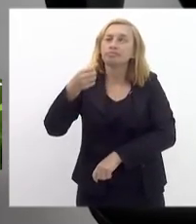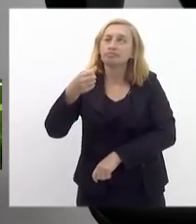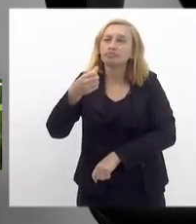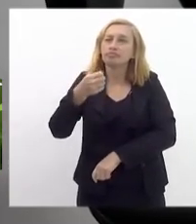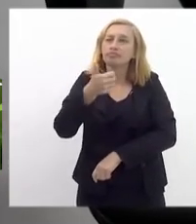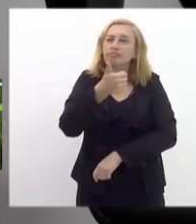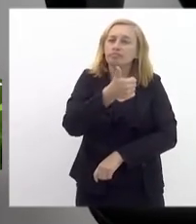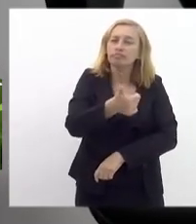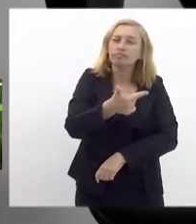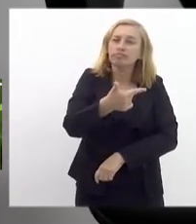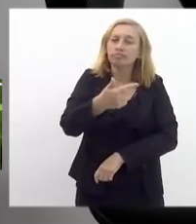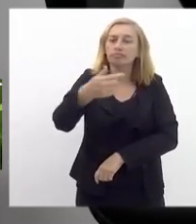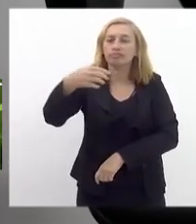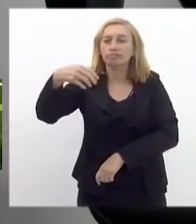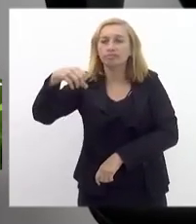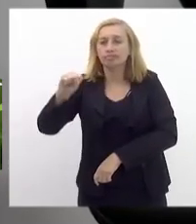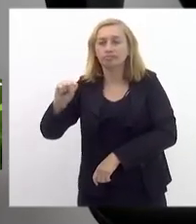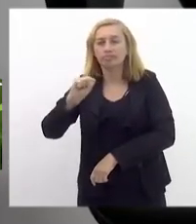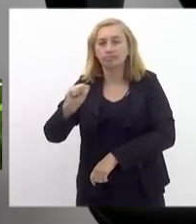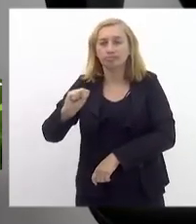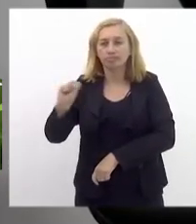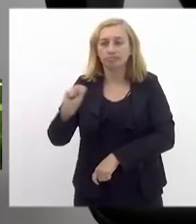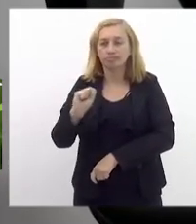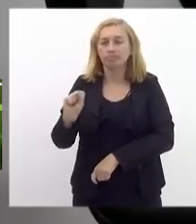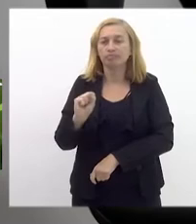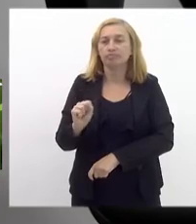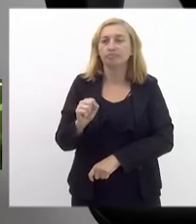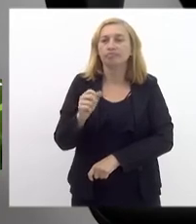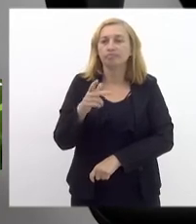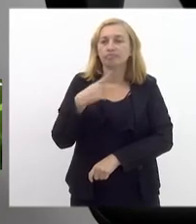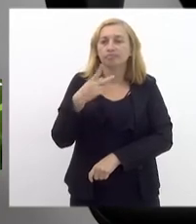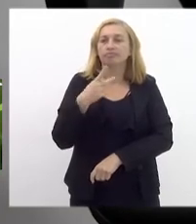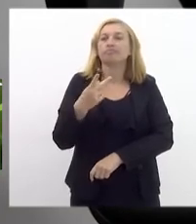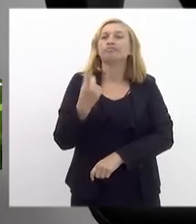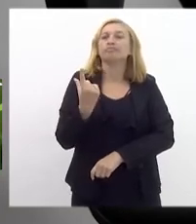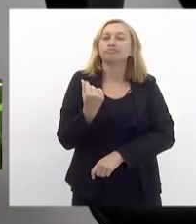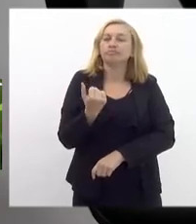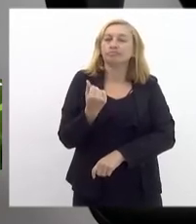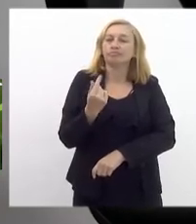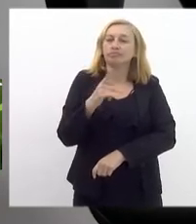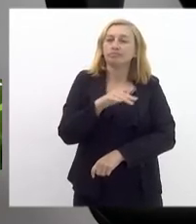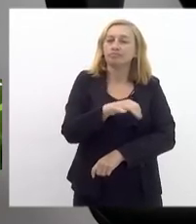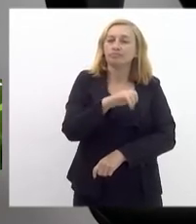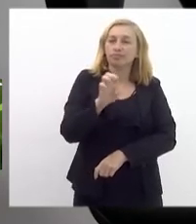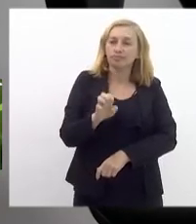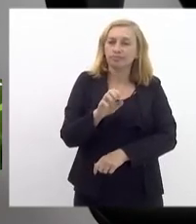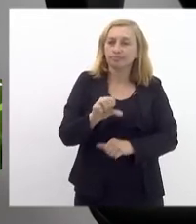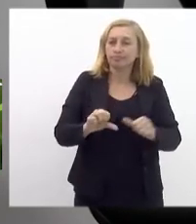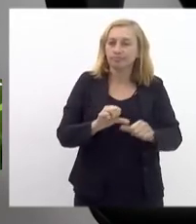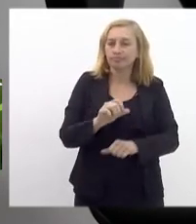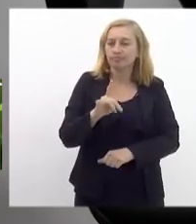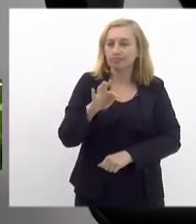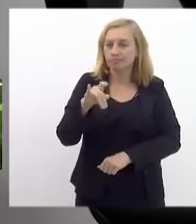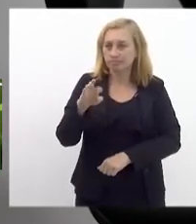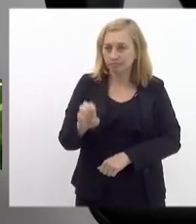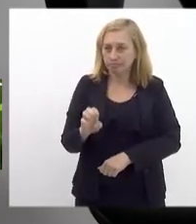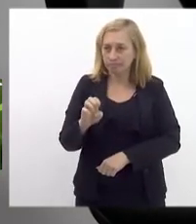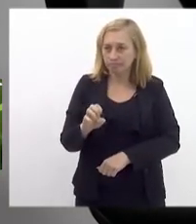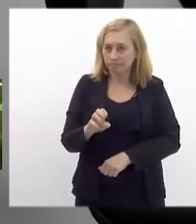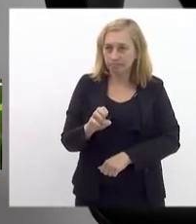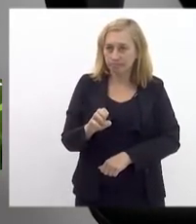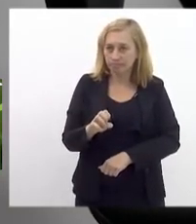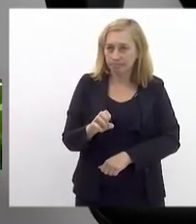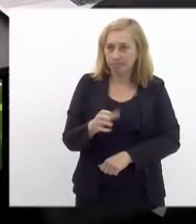89, ela dizia que os recursos da FAPERJ seriam transferidos em duodécimos, como renda da sua